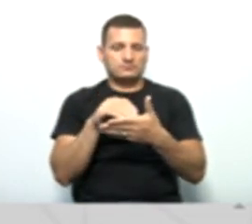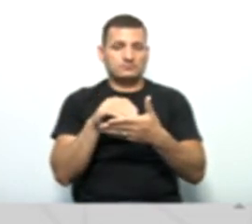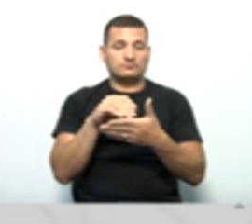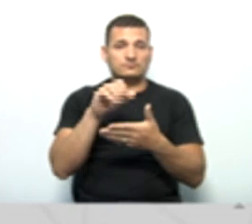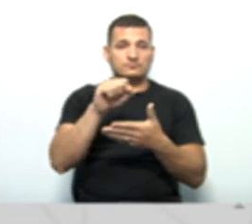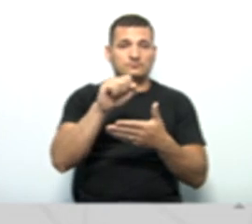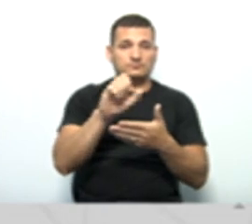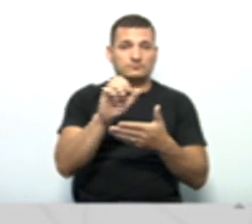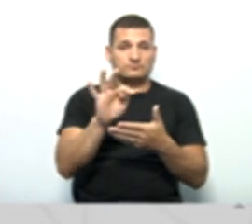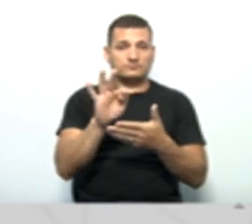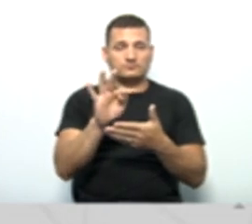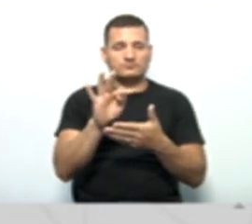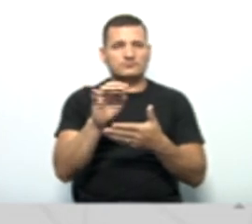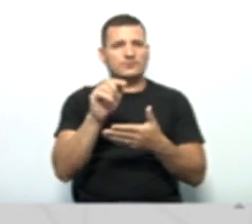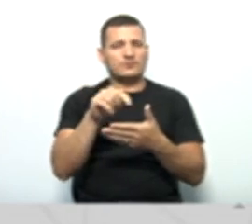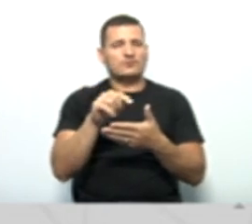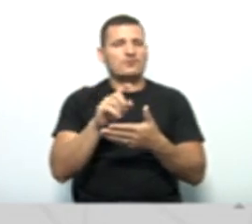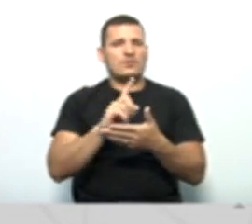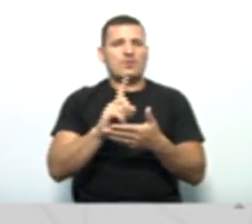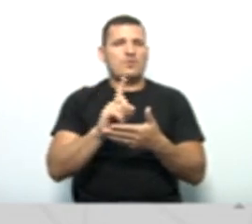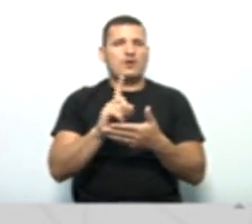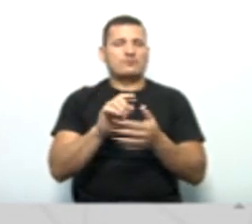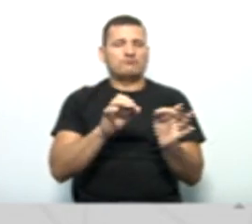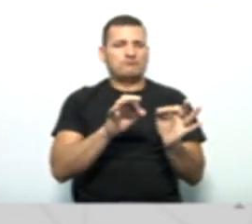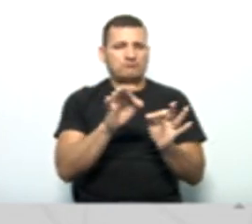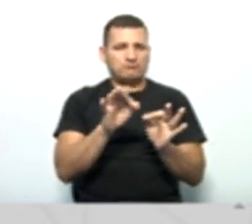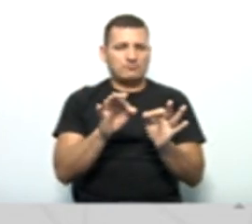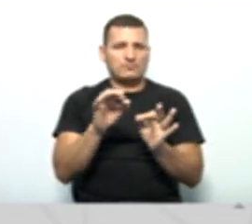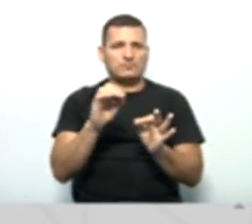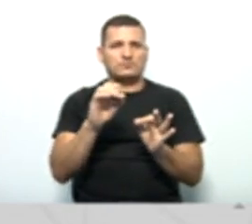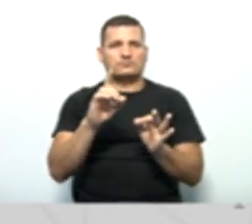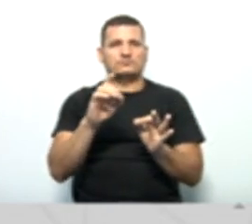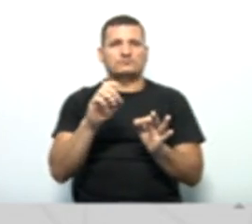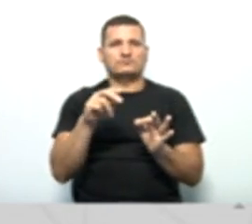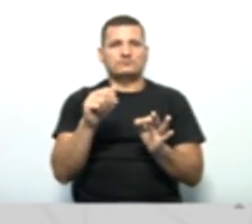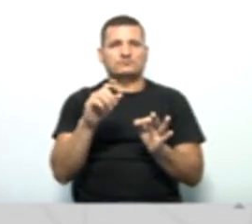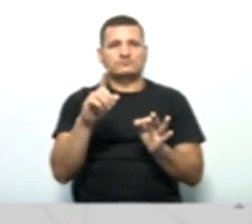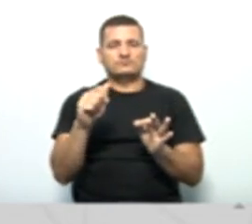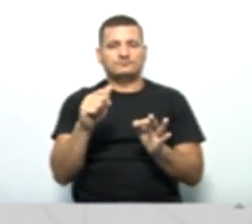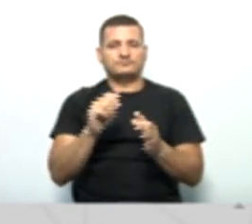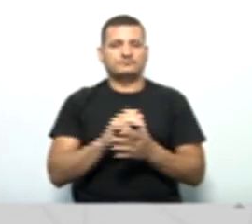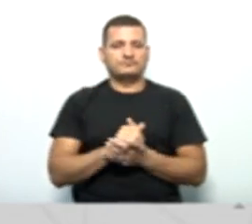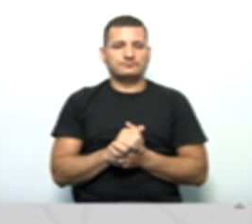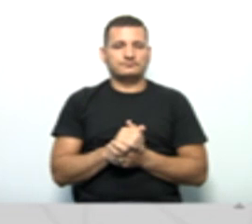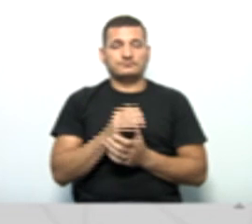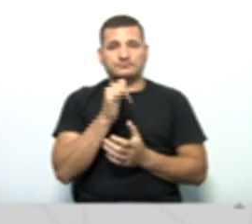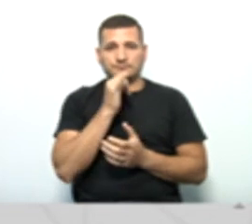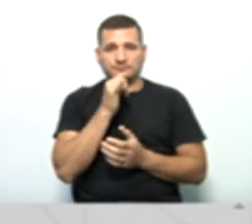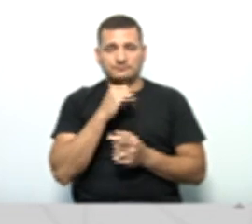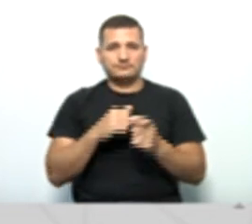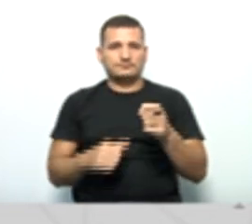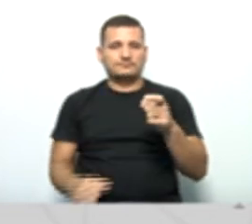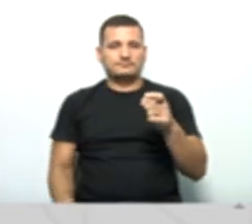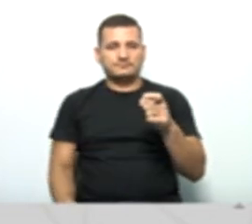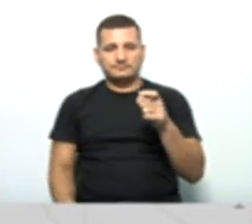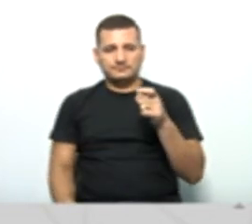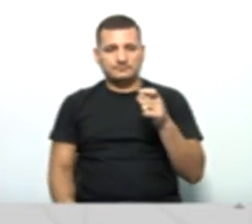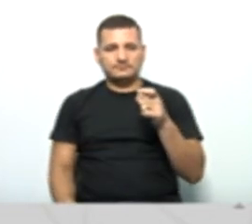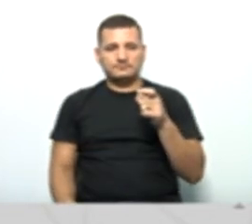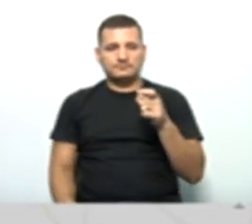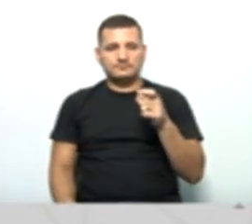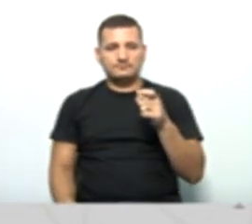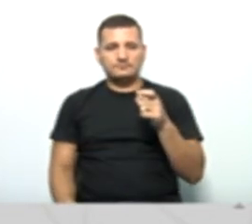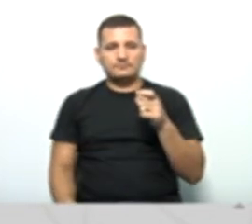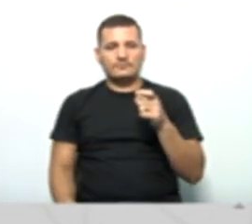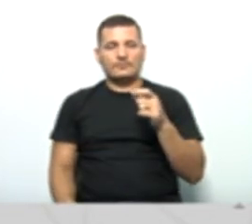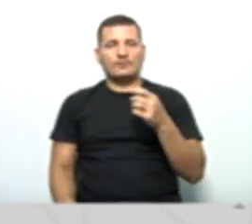coleção não ordenada, tá vendo? Sem elementos duplicados. Por exemplo, eu botei aqui x, né? Para me representar o 7, eu tenho